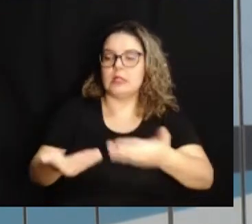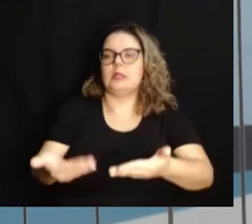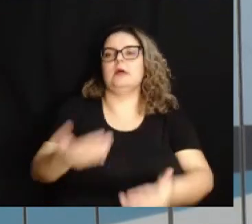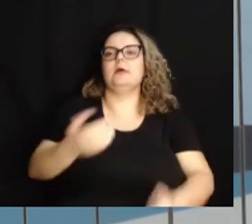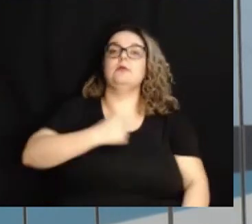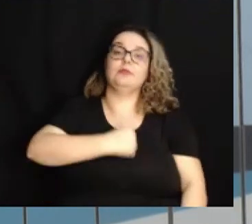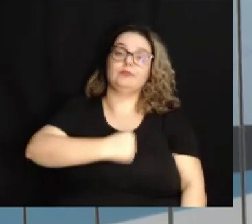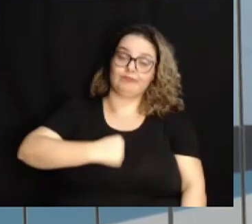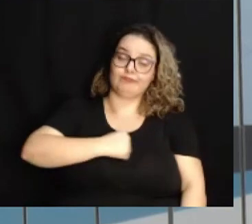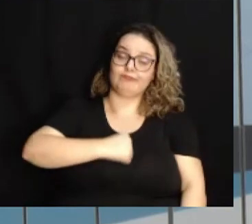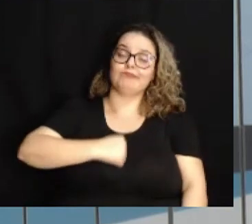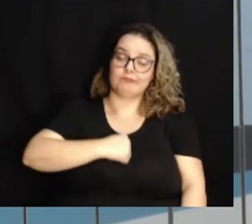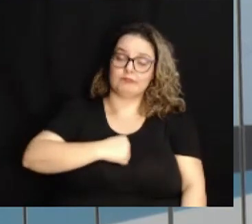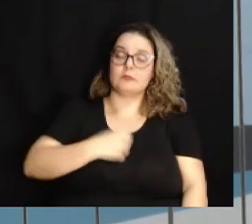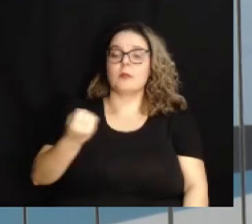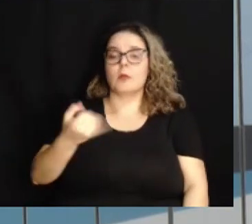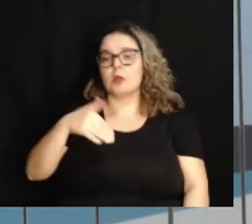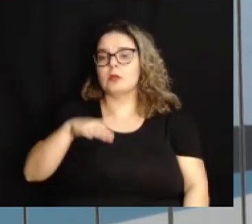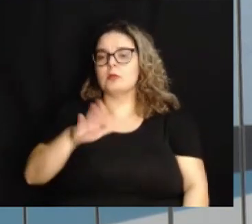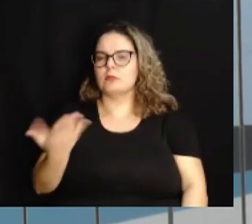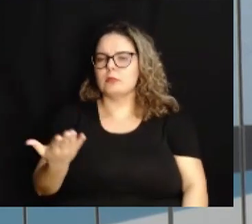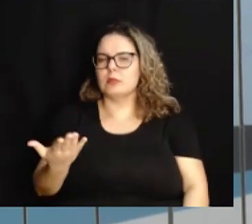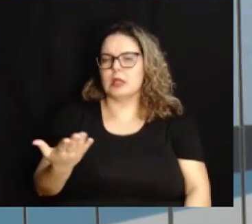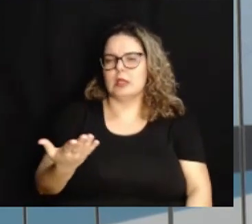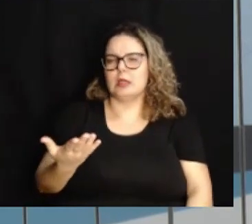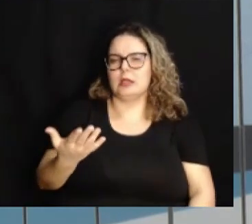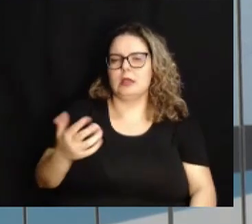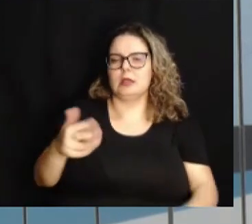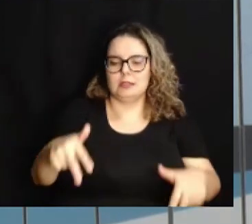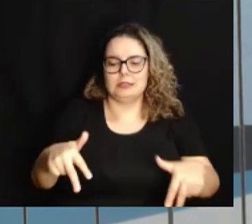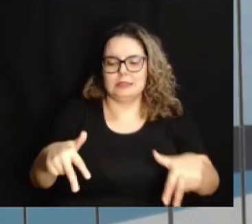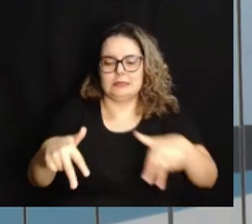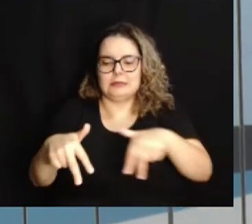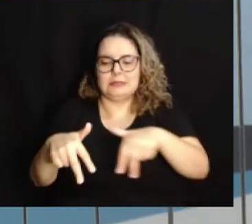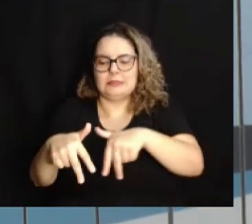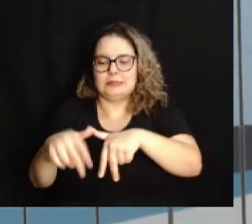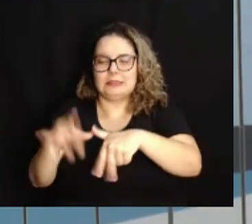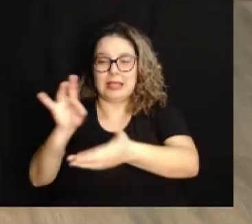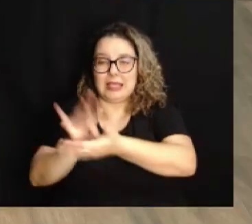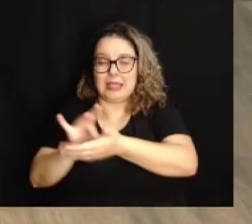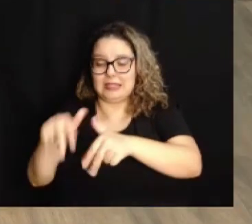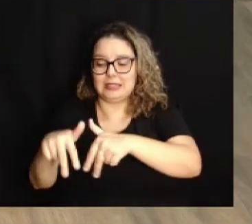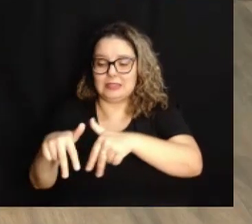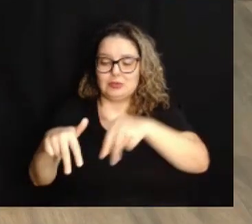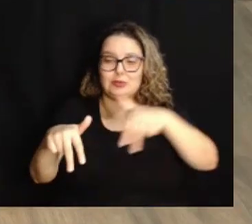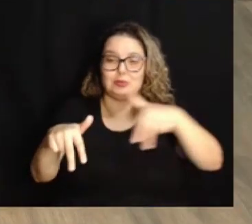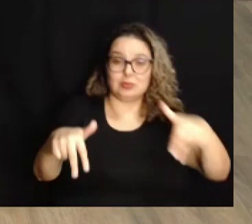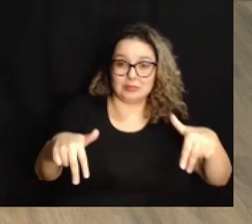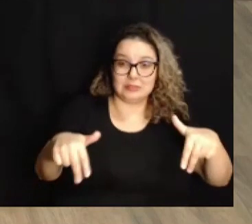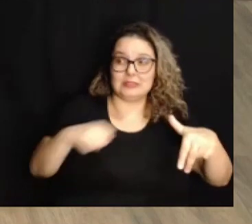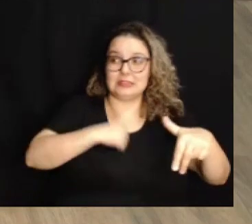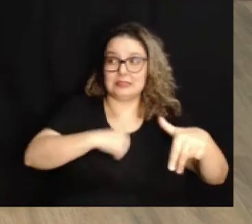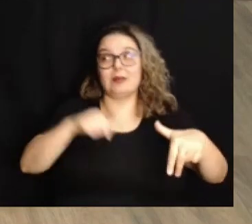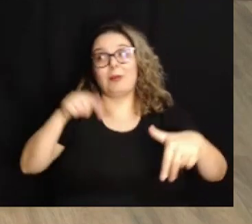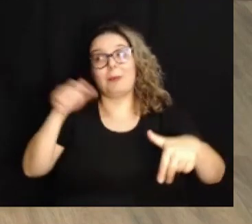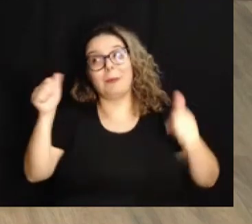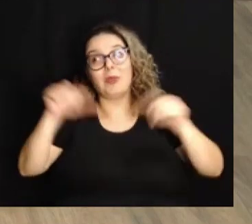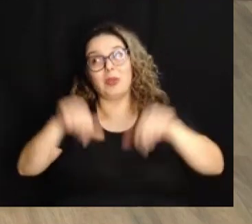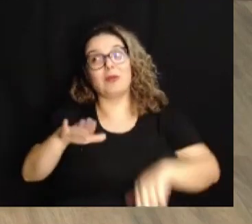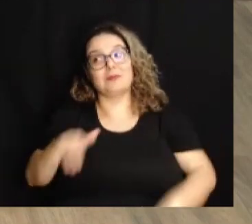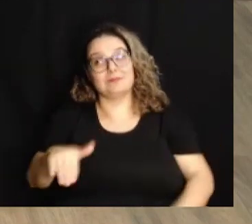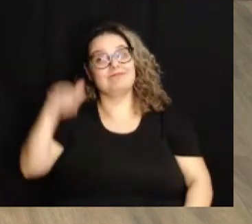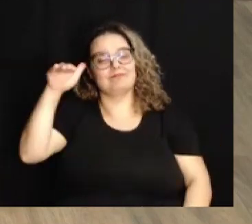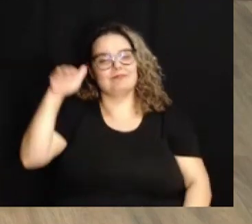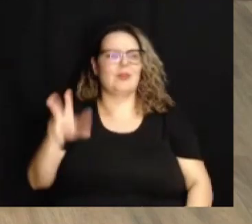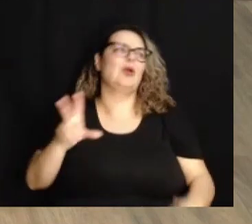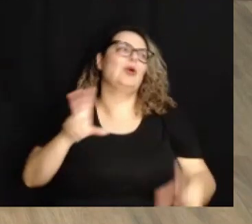tenta descolar a criança da realidade da saudade, pior vai ser quando ela crescer. Nossa, gente, olha só que assunto, né?